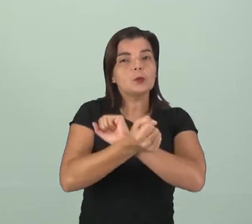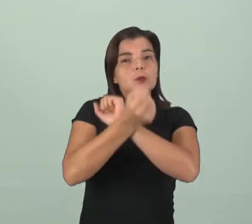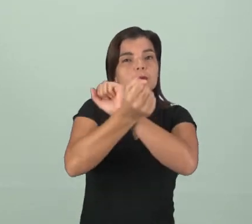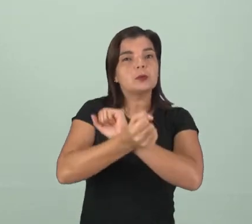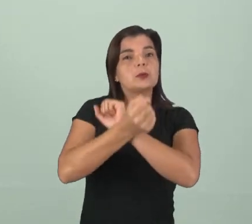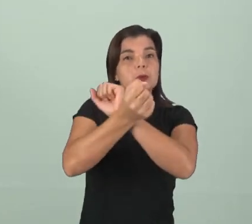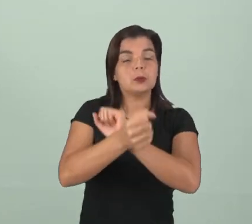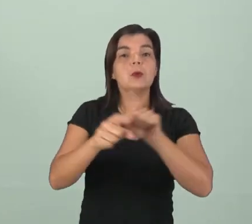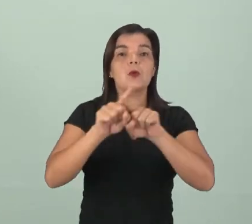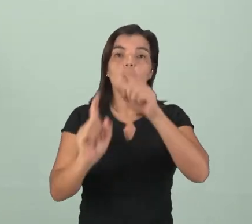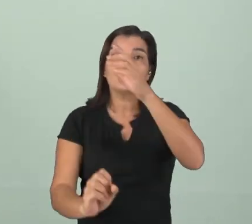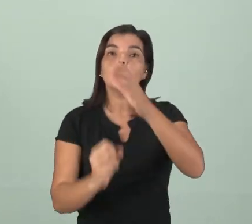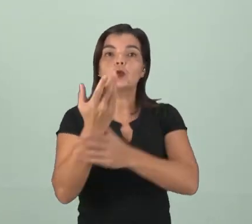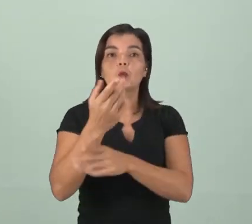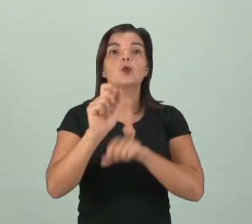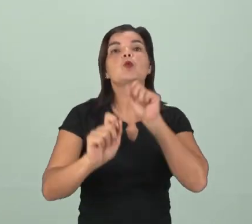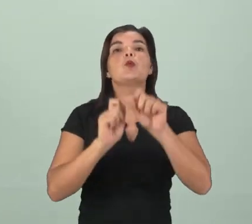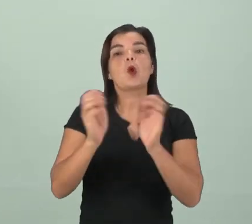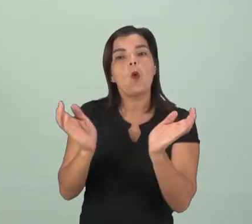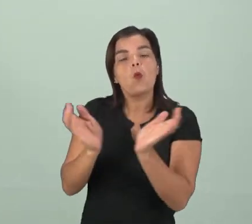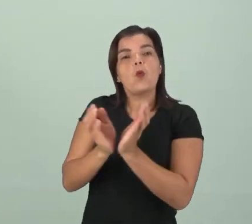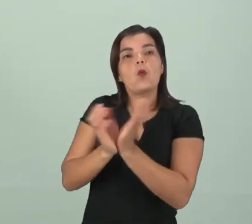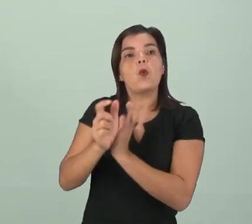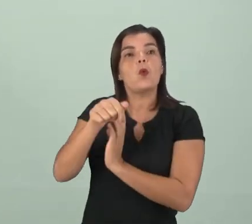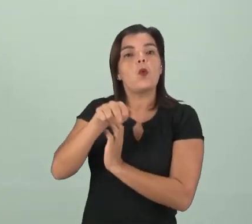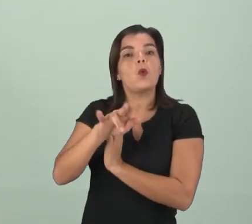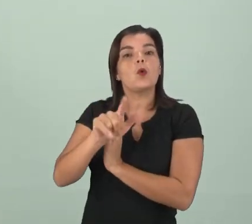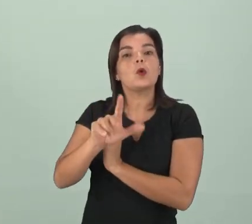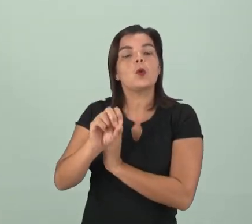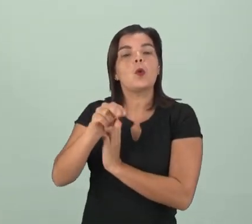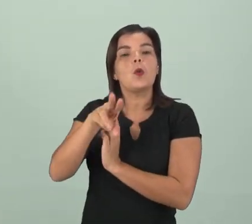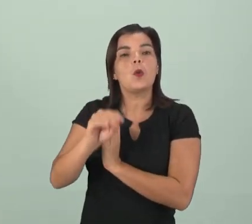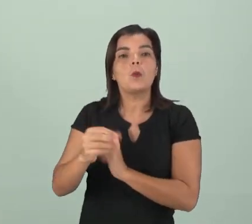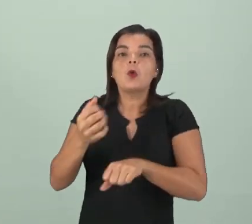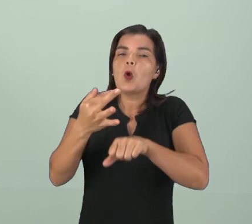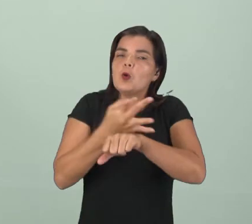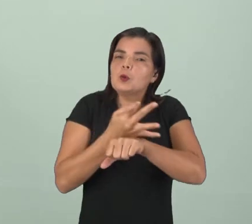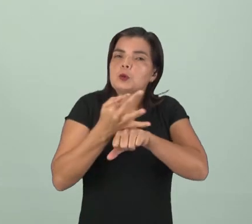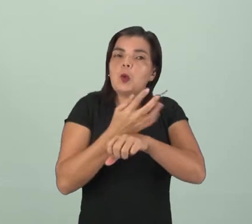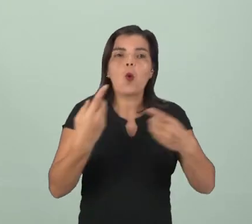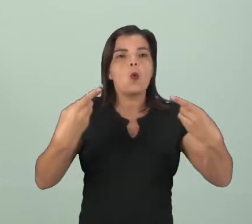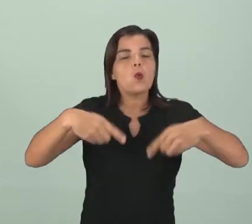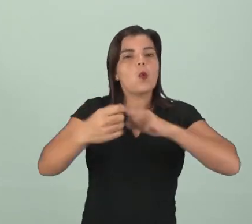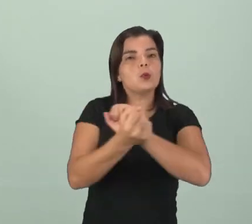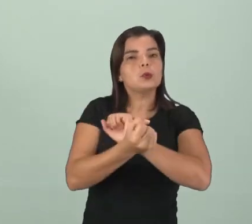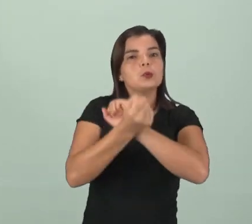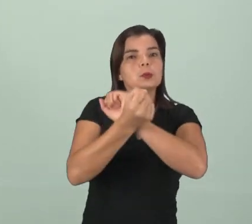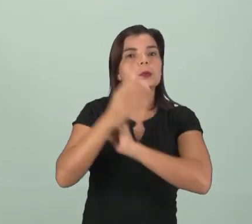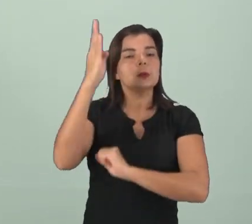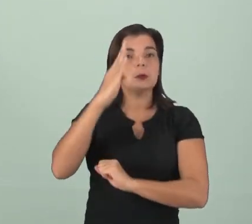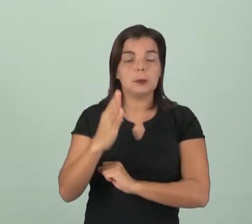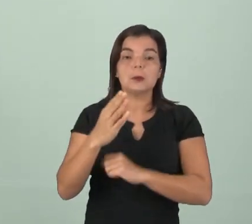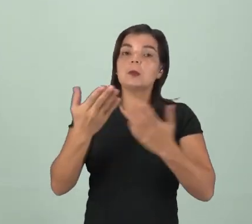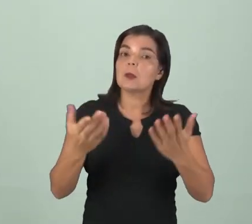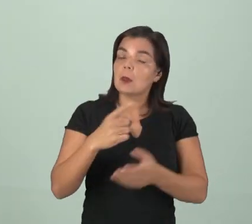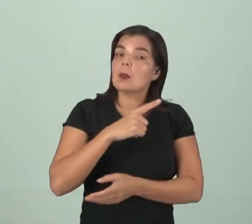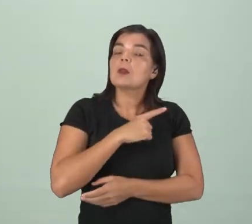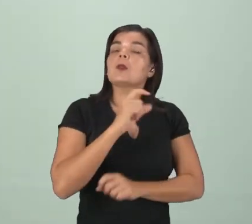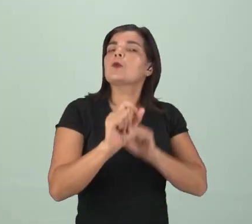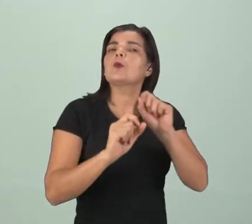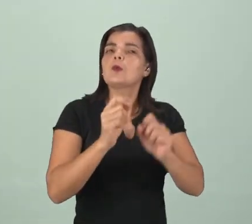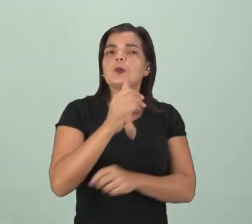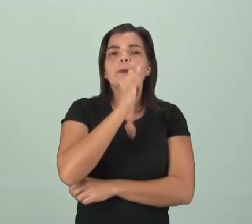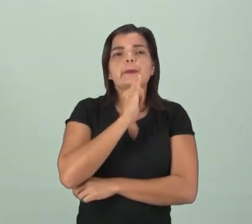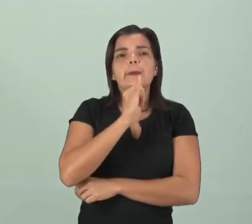escravidão e fundaram os quilombos, eram lugares de resistência contra a escravidão no Brasil. Então tem ali